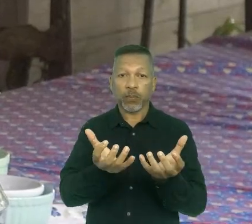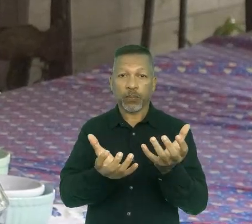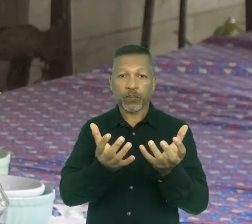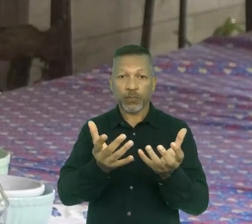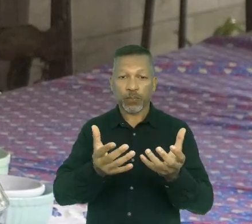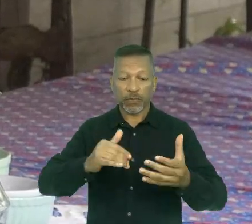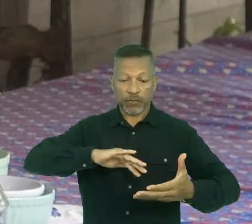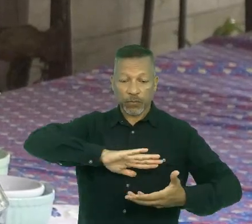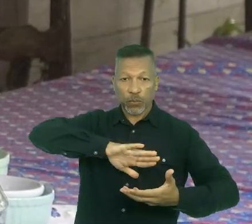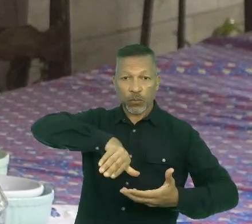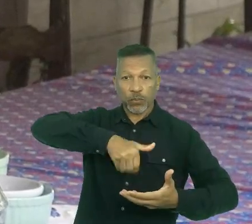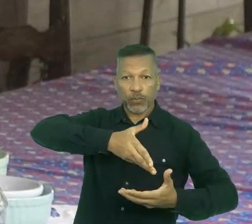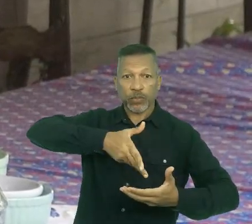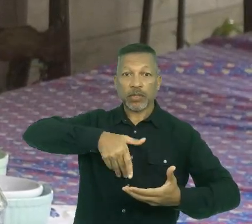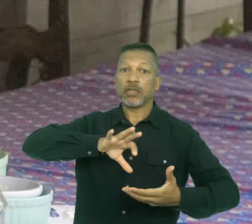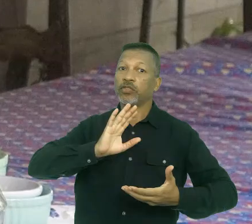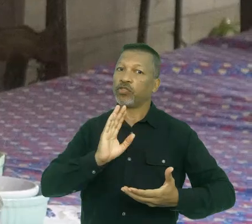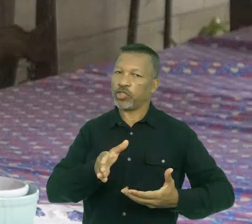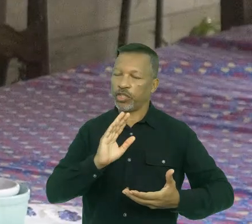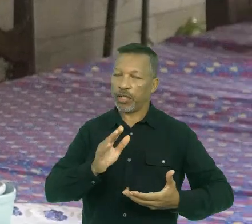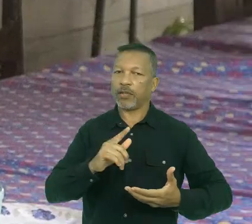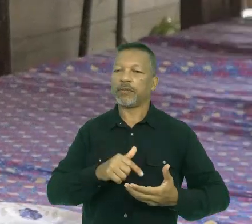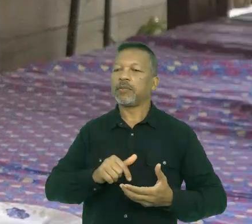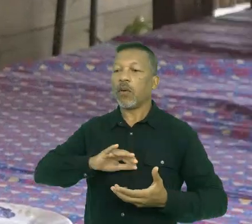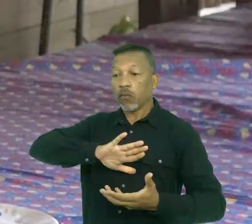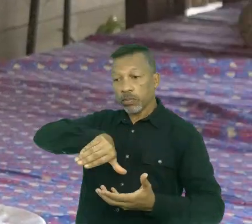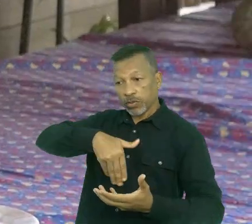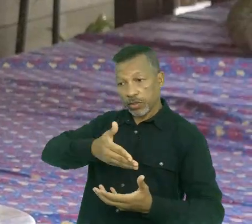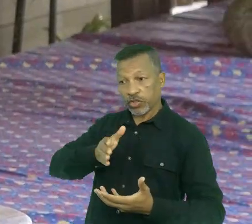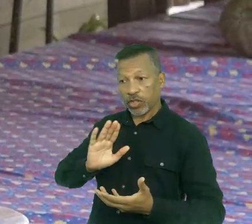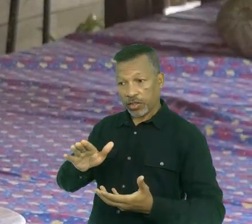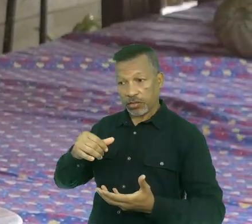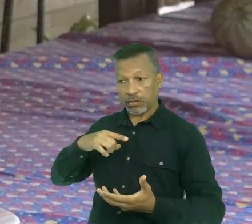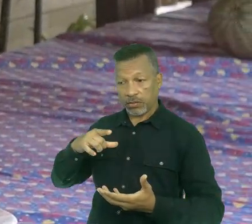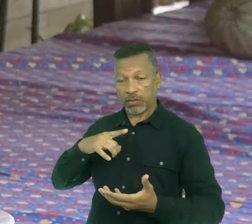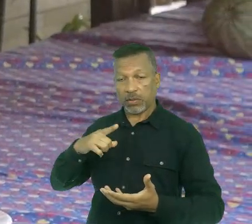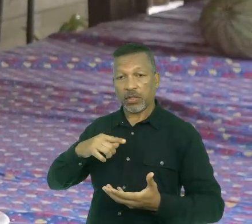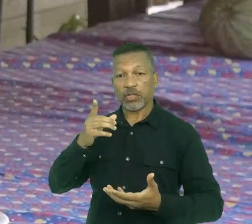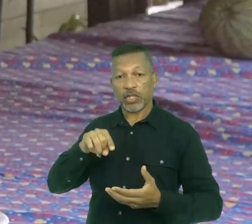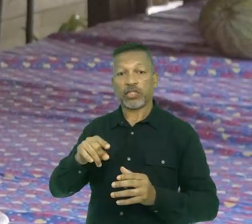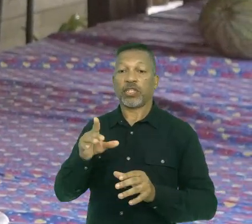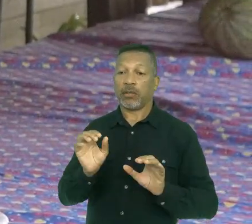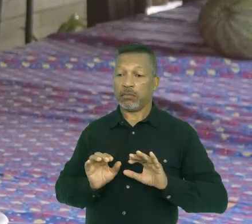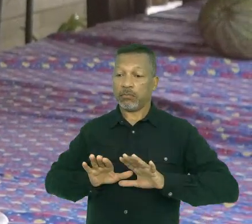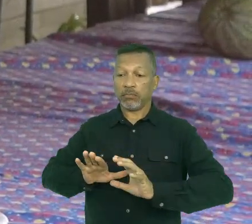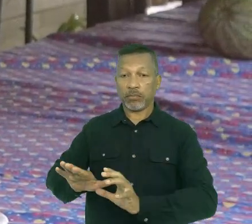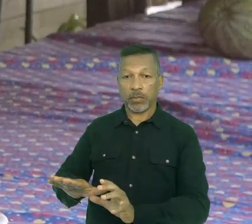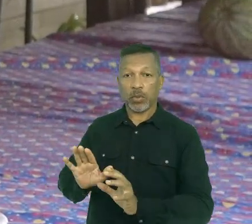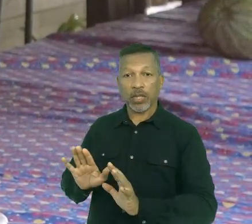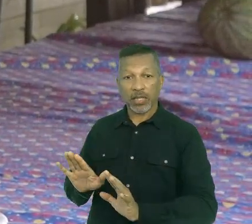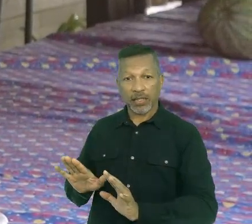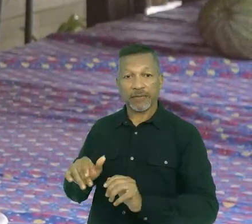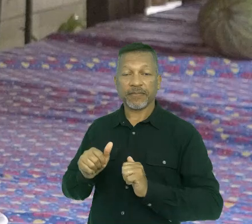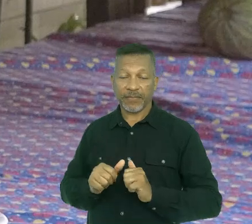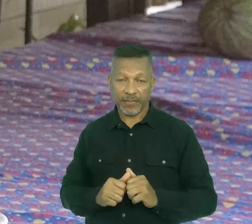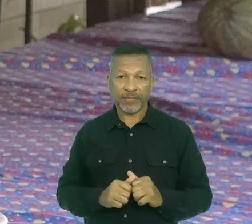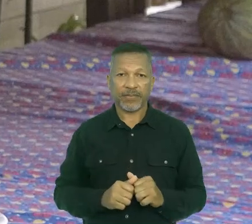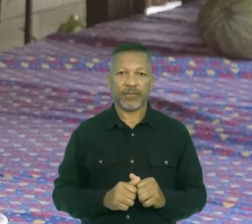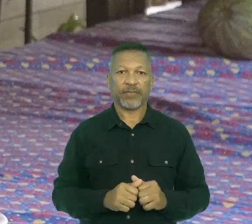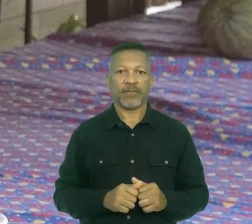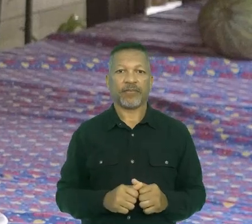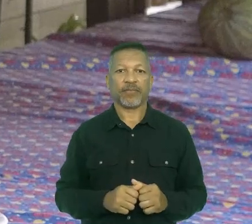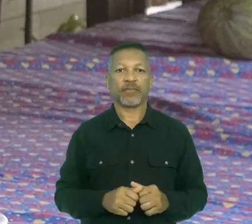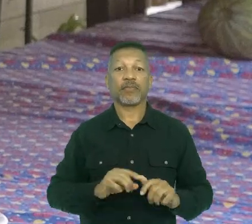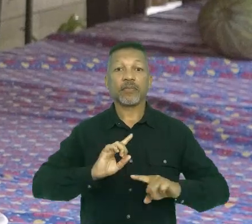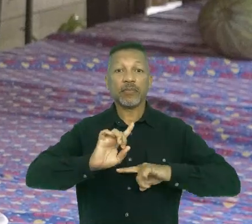forma já untada. A forma já tá untada, então. Ela já tinha deixado reservada aqui.